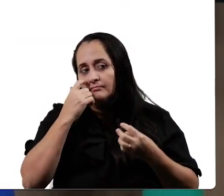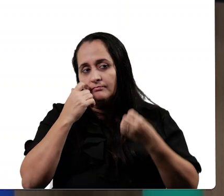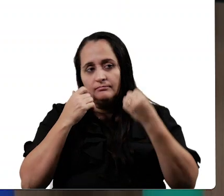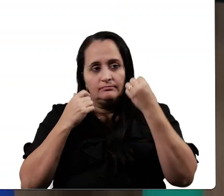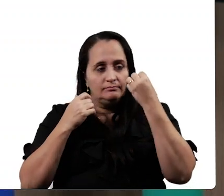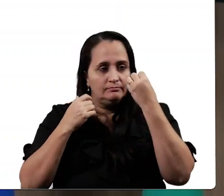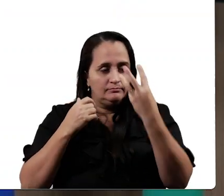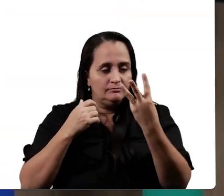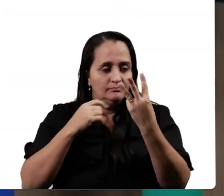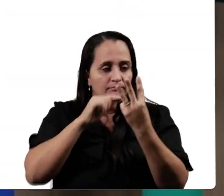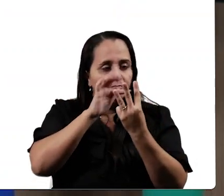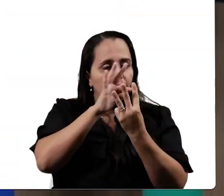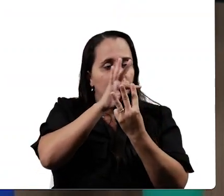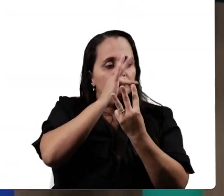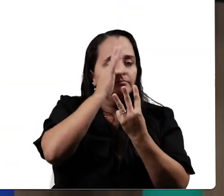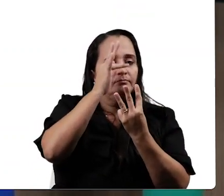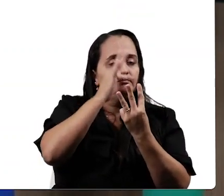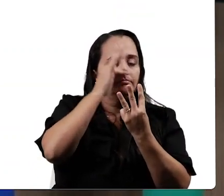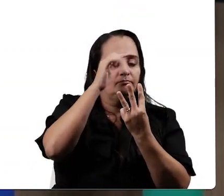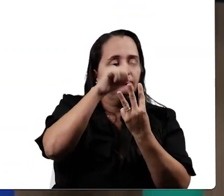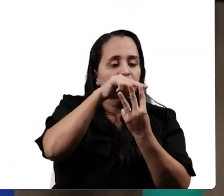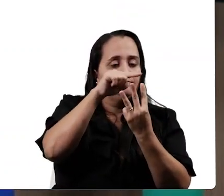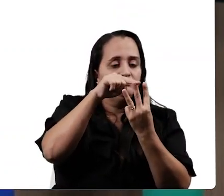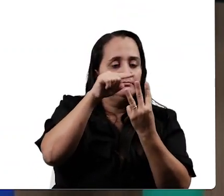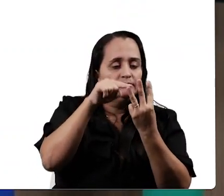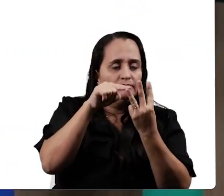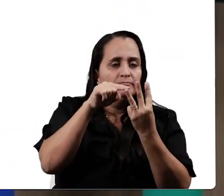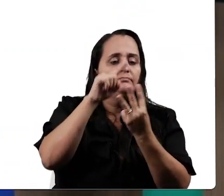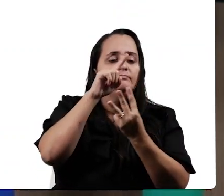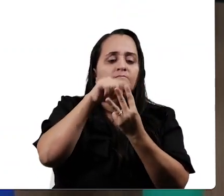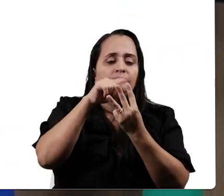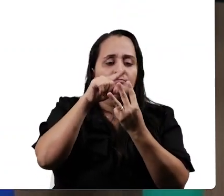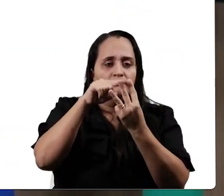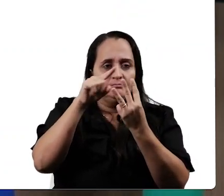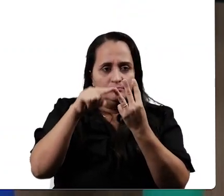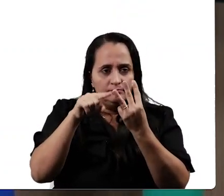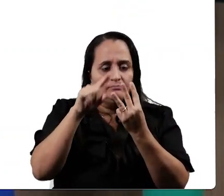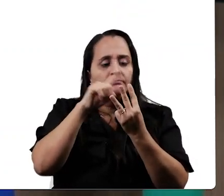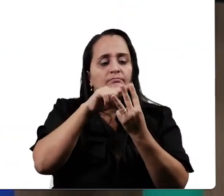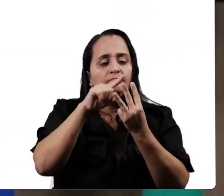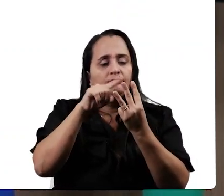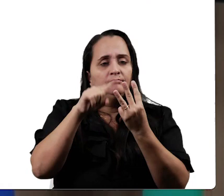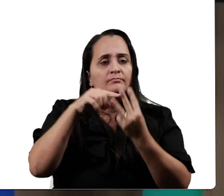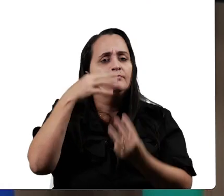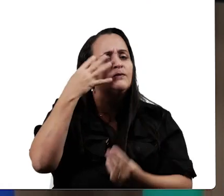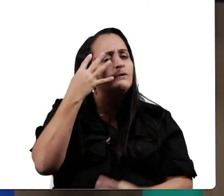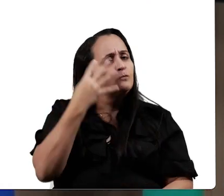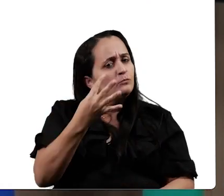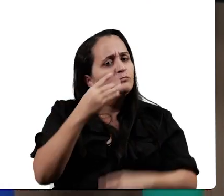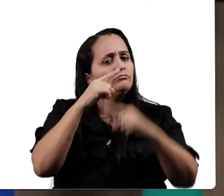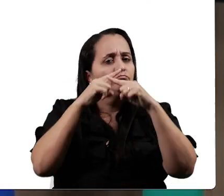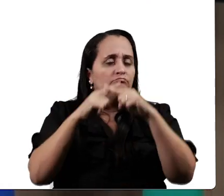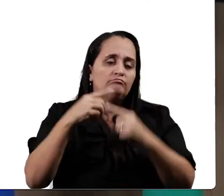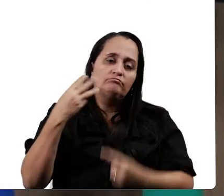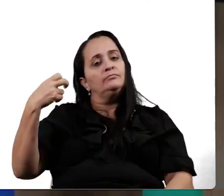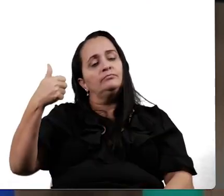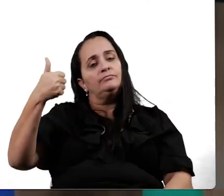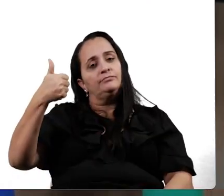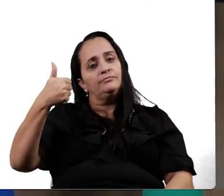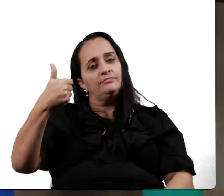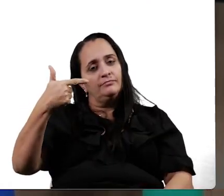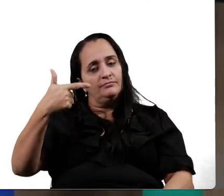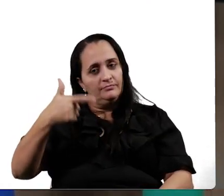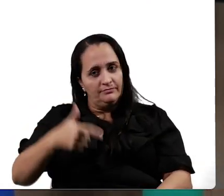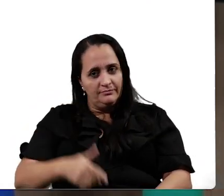florzinhas de girassóis em cada vaso está se repetindo por quatro vezes então quatro vezes Três Gerações